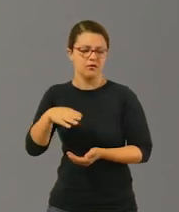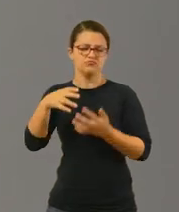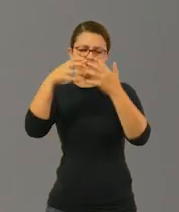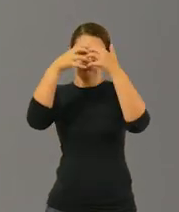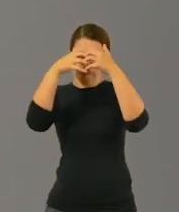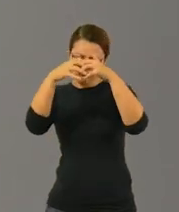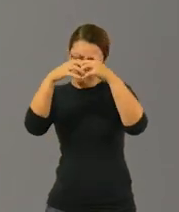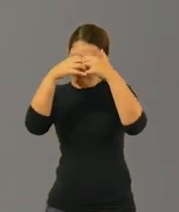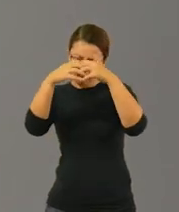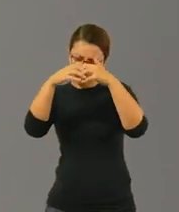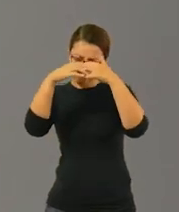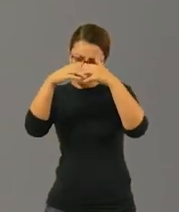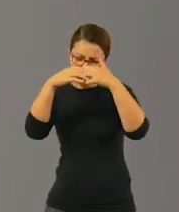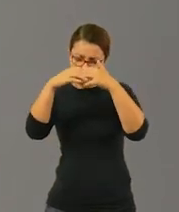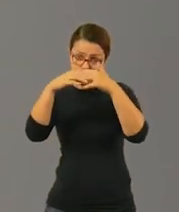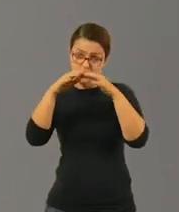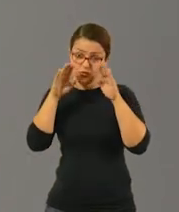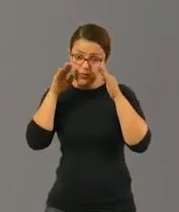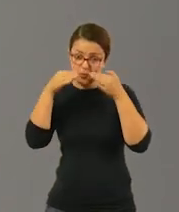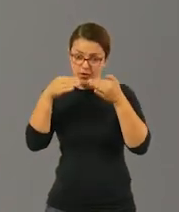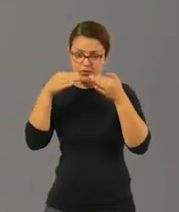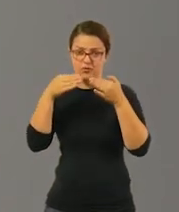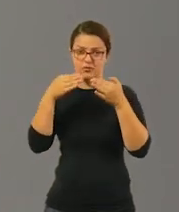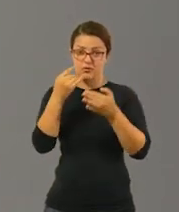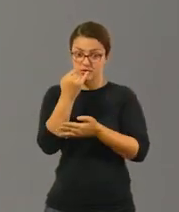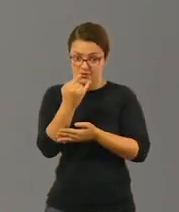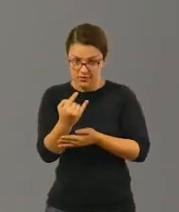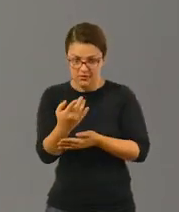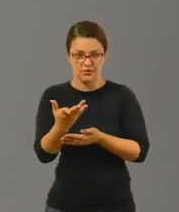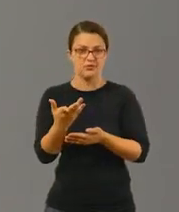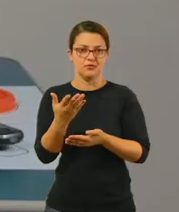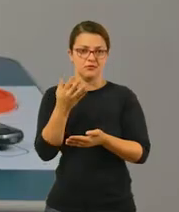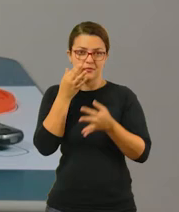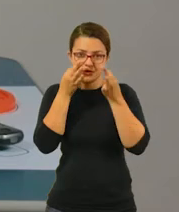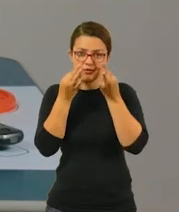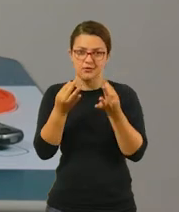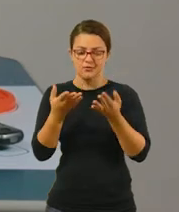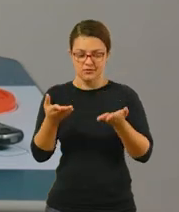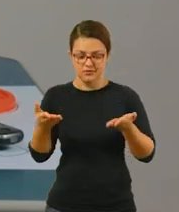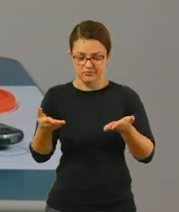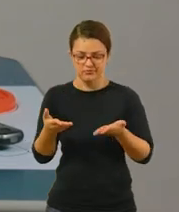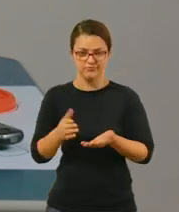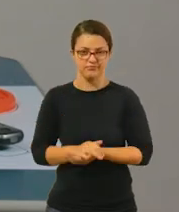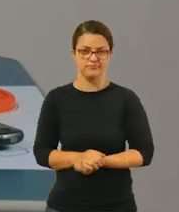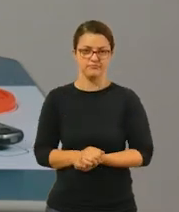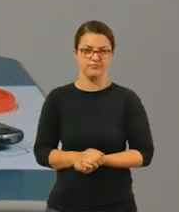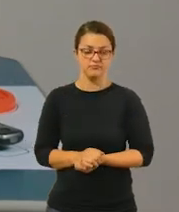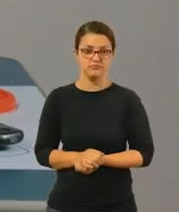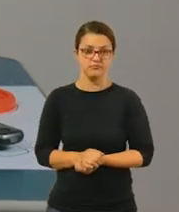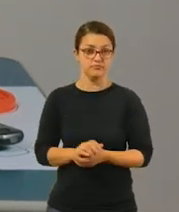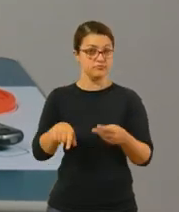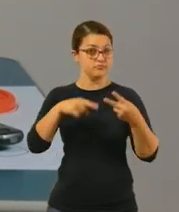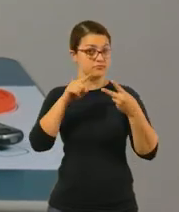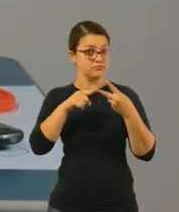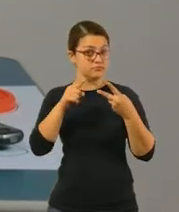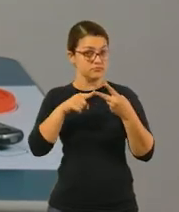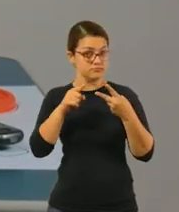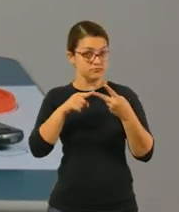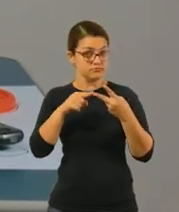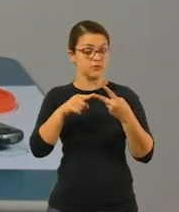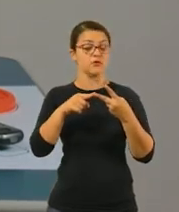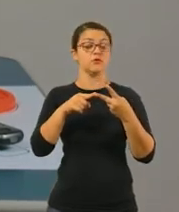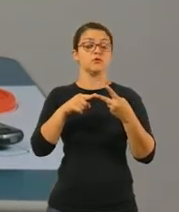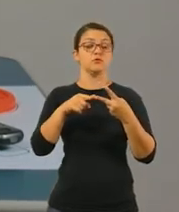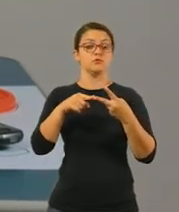raciocínio da criança e uma atenção a mais. E é bem divertido também. A segunda ideia de hoje é a corrente de